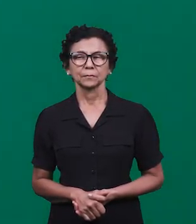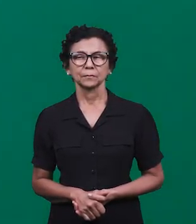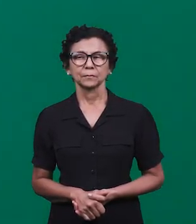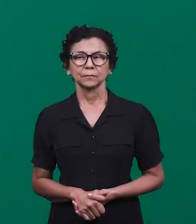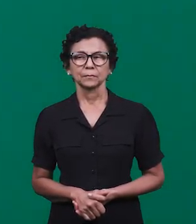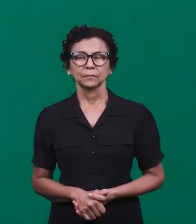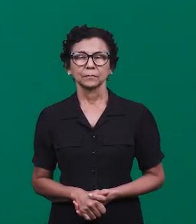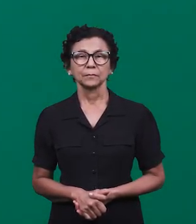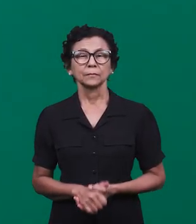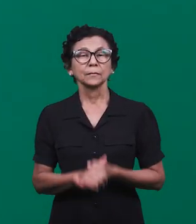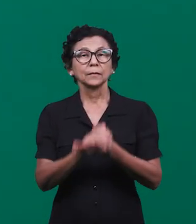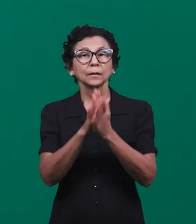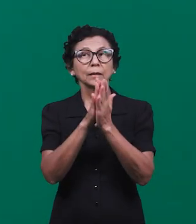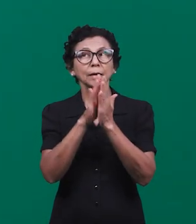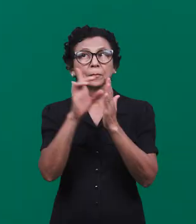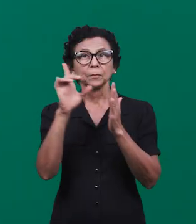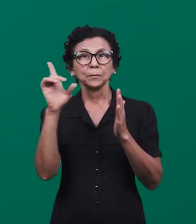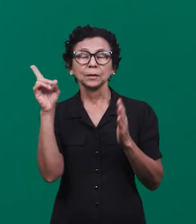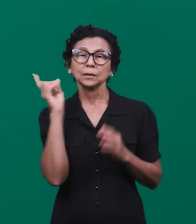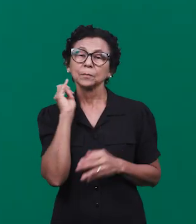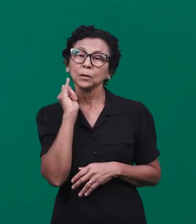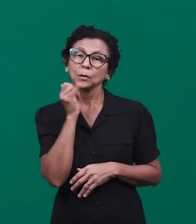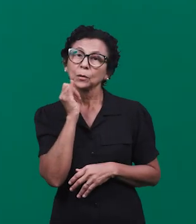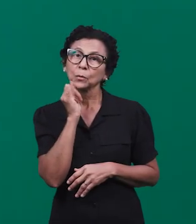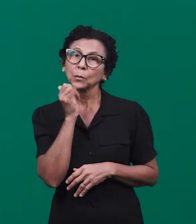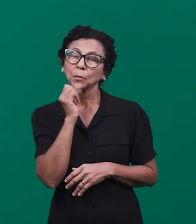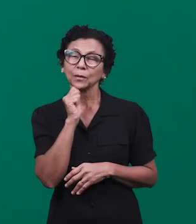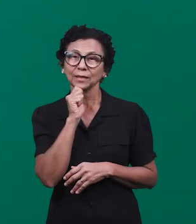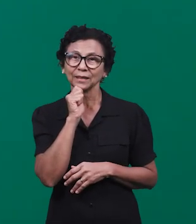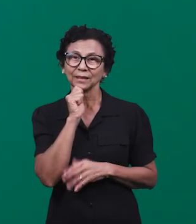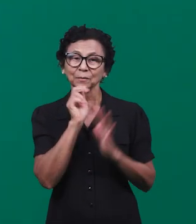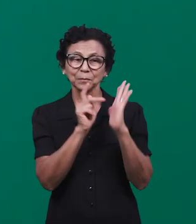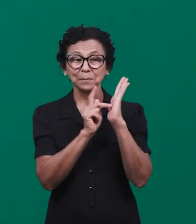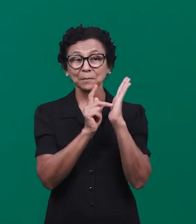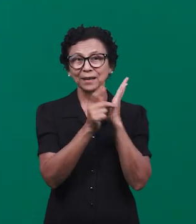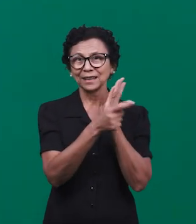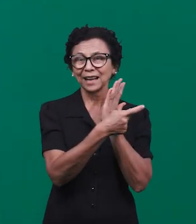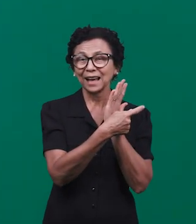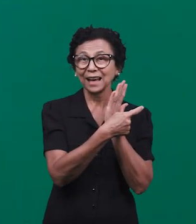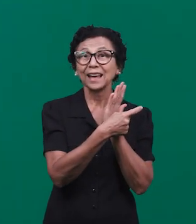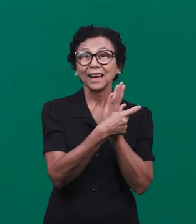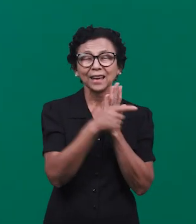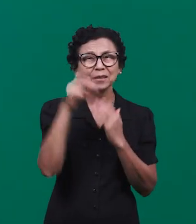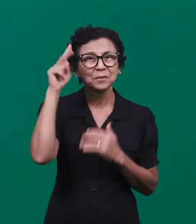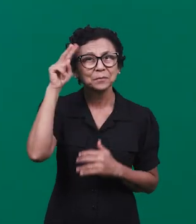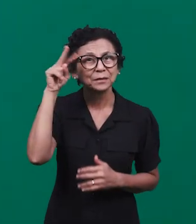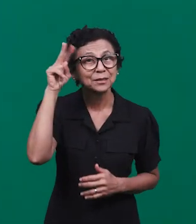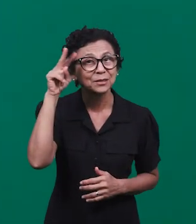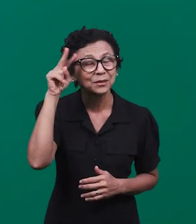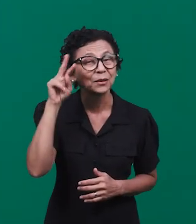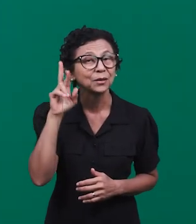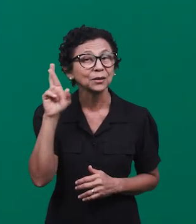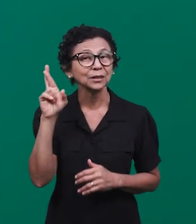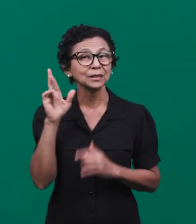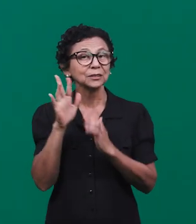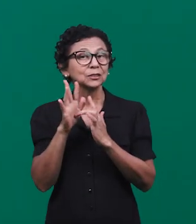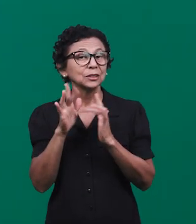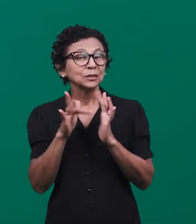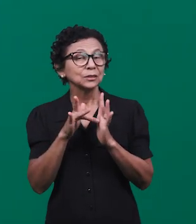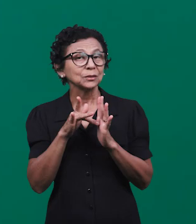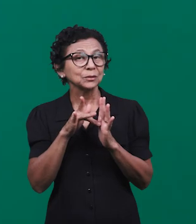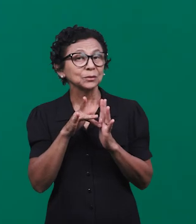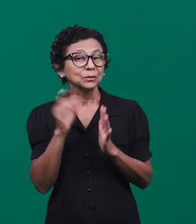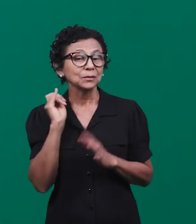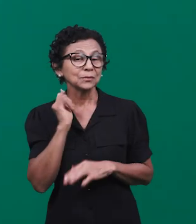A palavra de Deus nos conta uma parábola, isso mesmo, eram histórias que o Senhor Jesus contava para